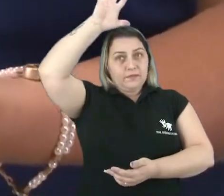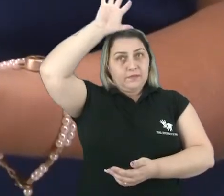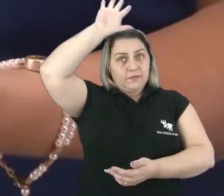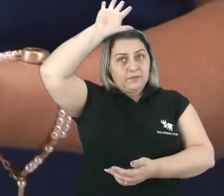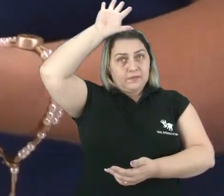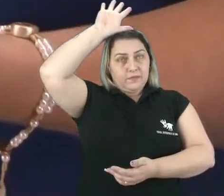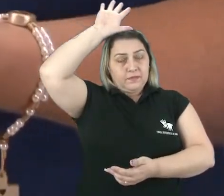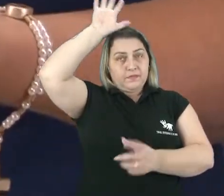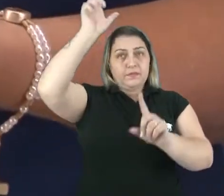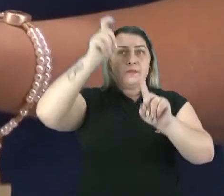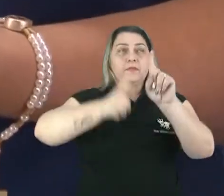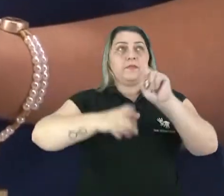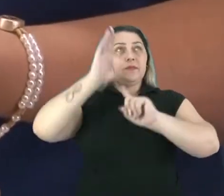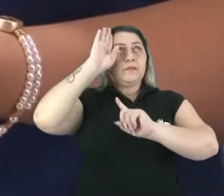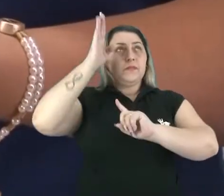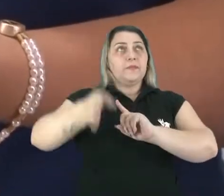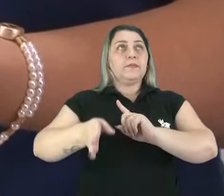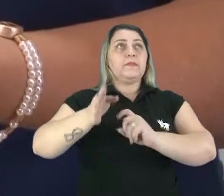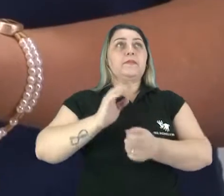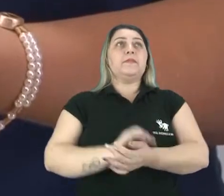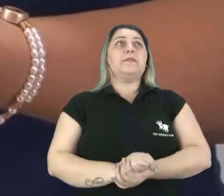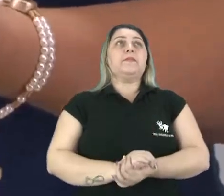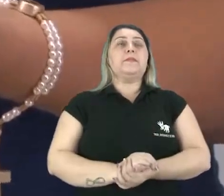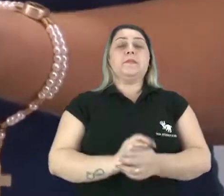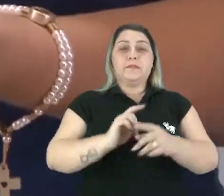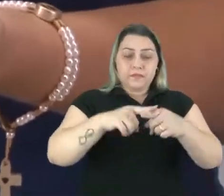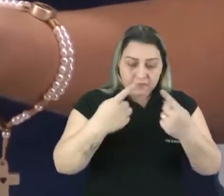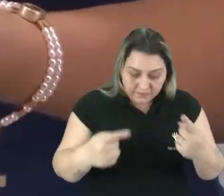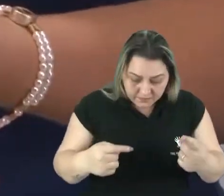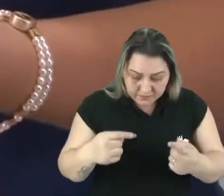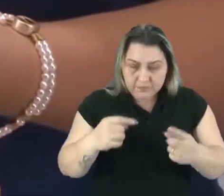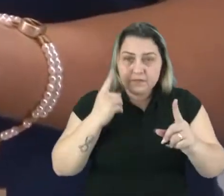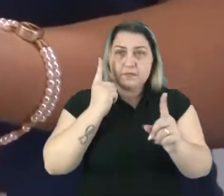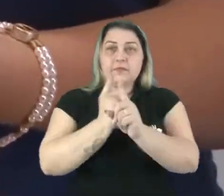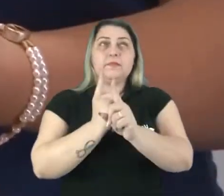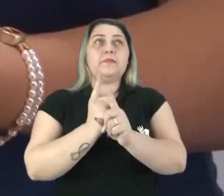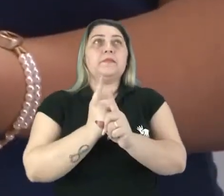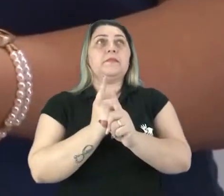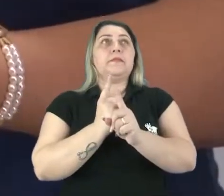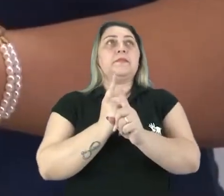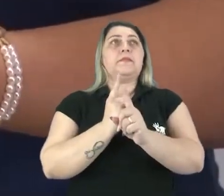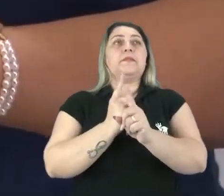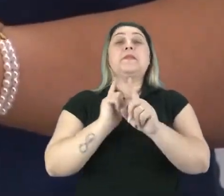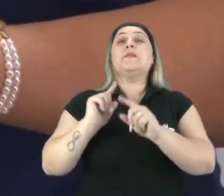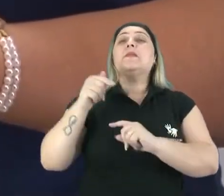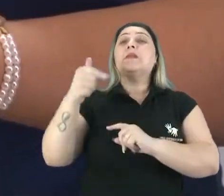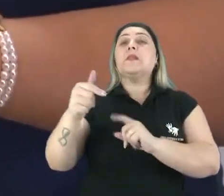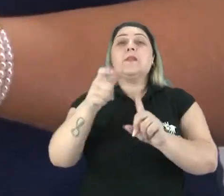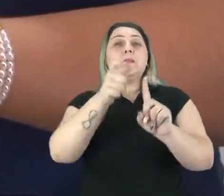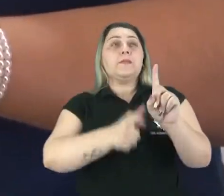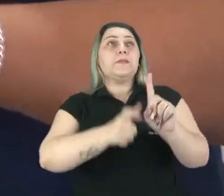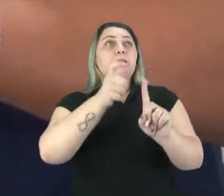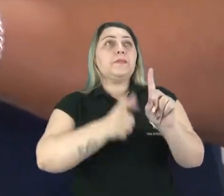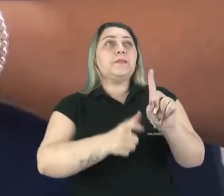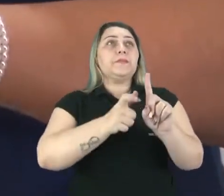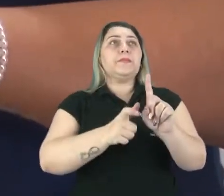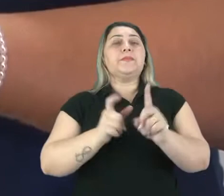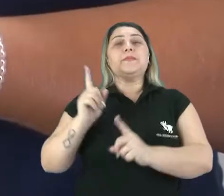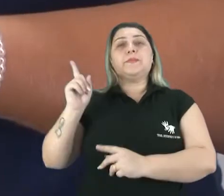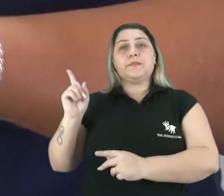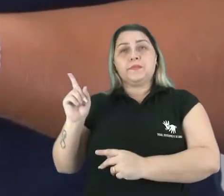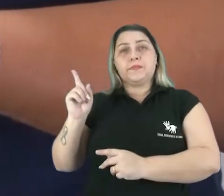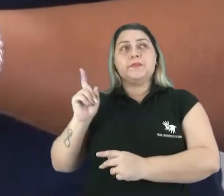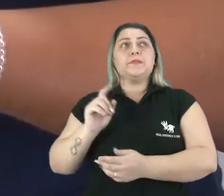Cebolinha aqui é o personagem principal, mas nós vamos encontrar outros personagens